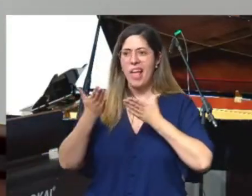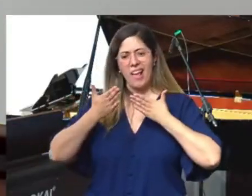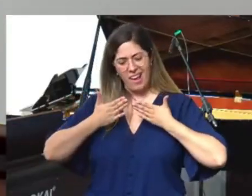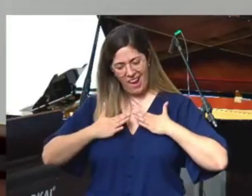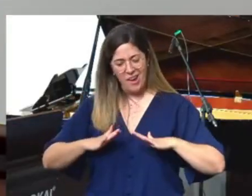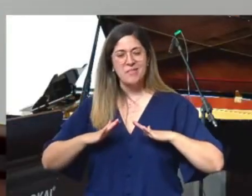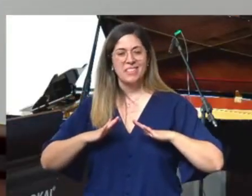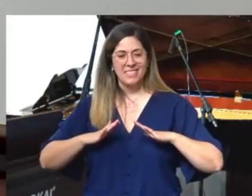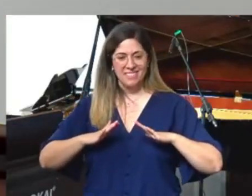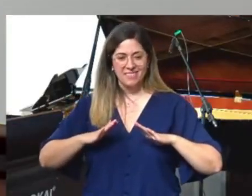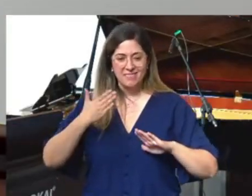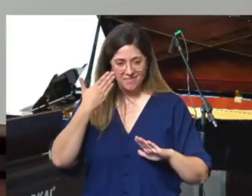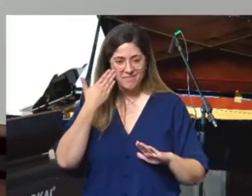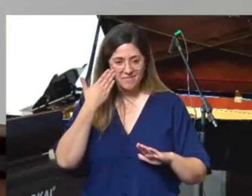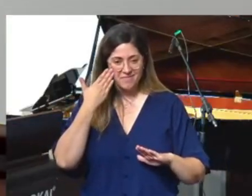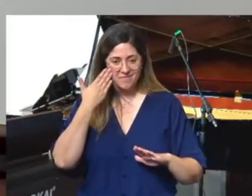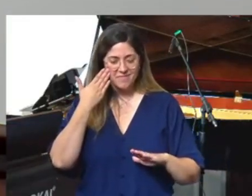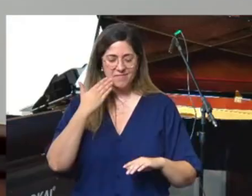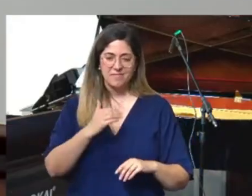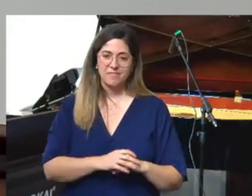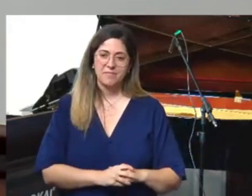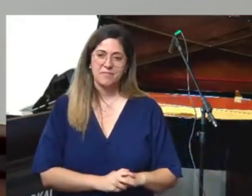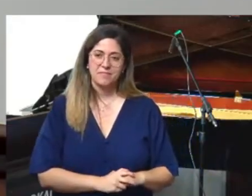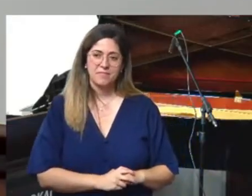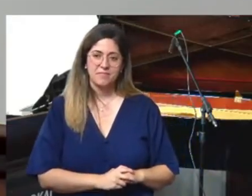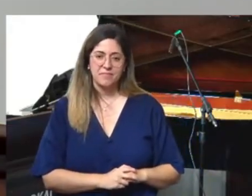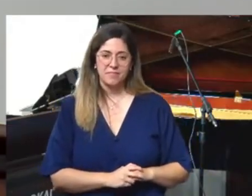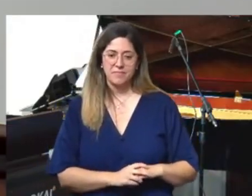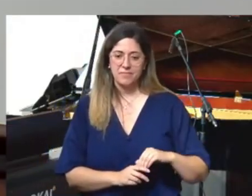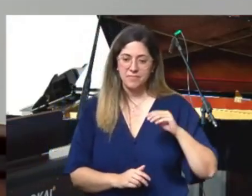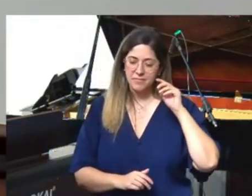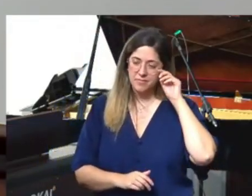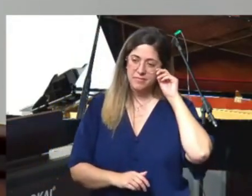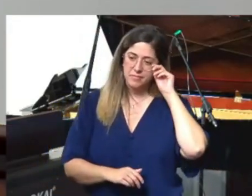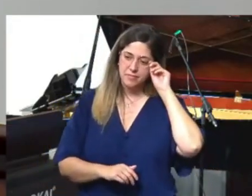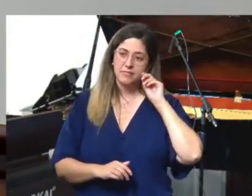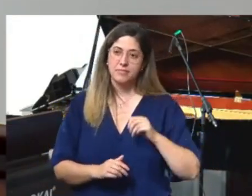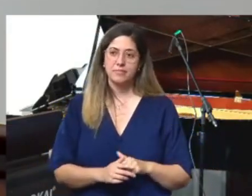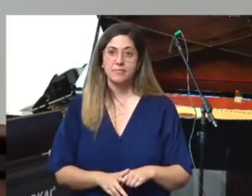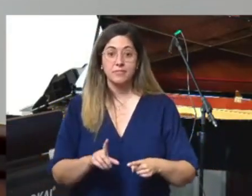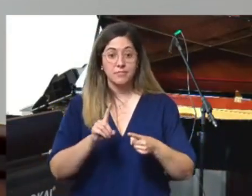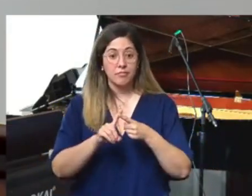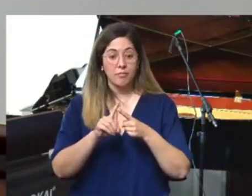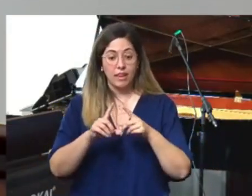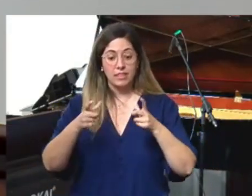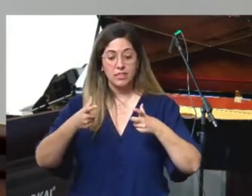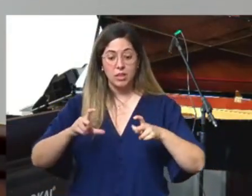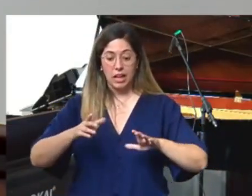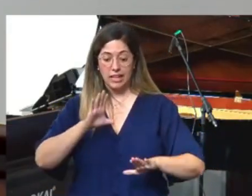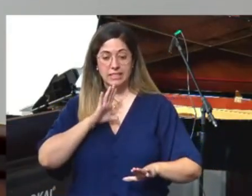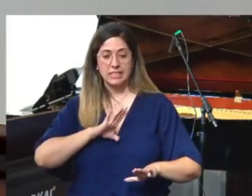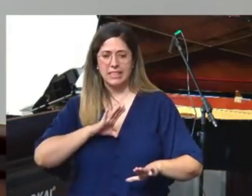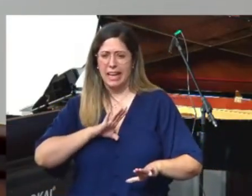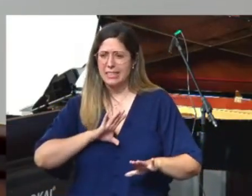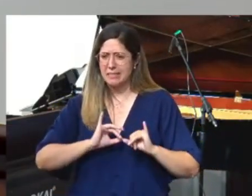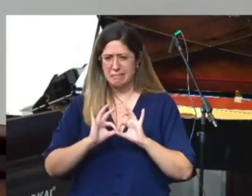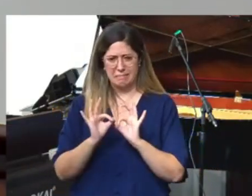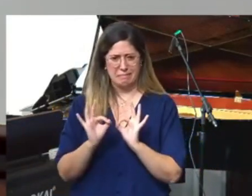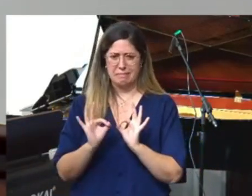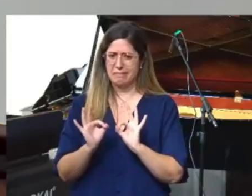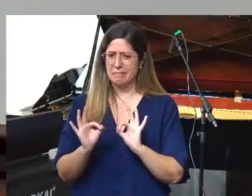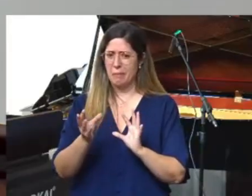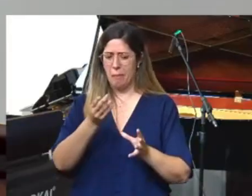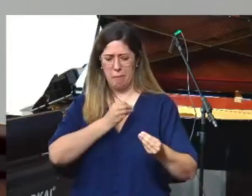Isso por causa do contexto onde eles estavam vivendo, o contexto onde estavam vivendo, uma terra de ninguém,